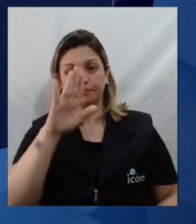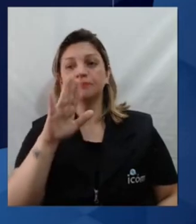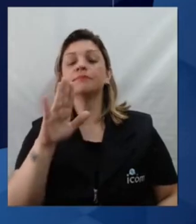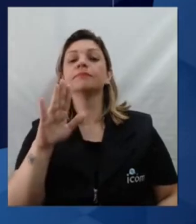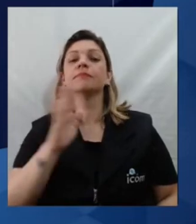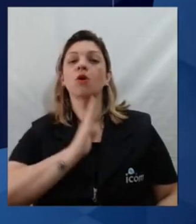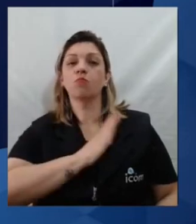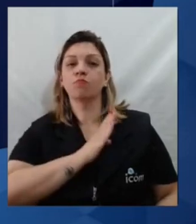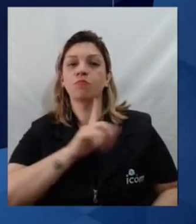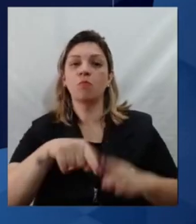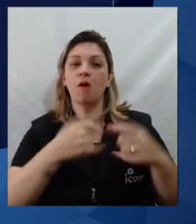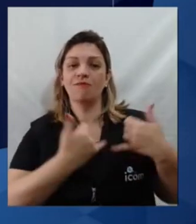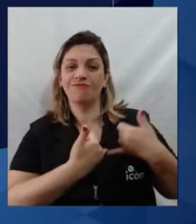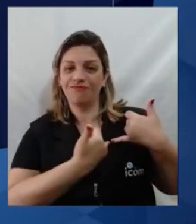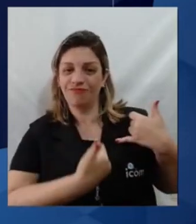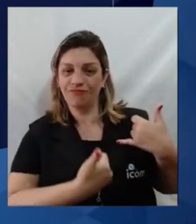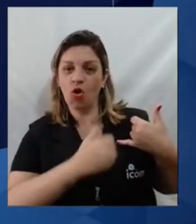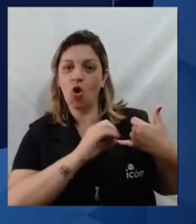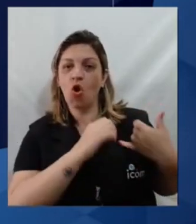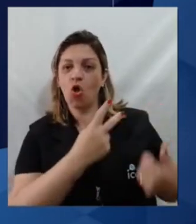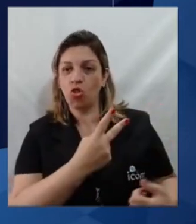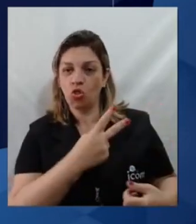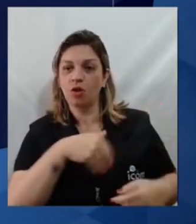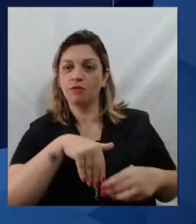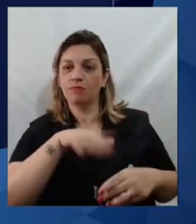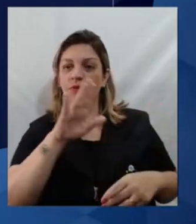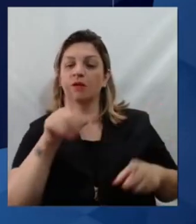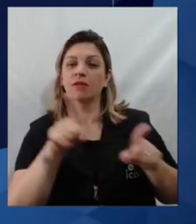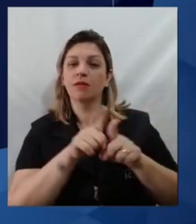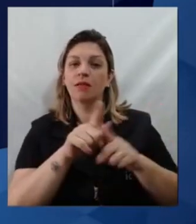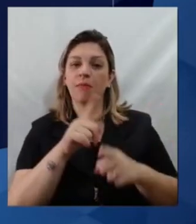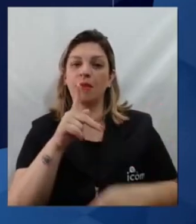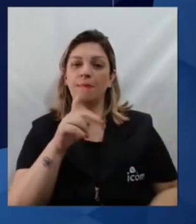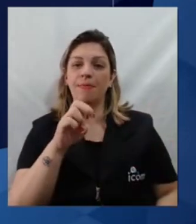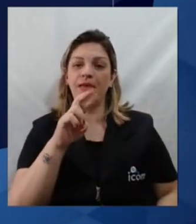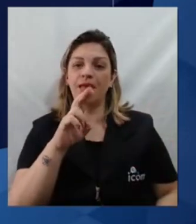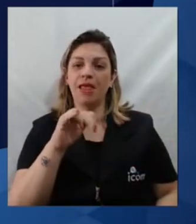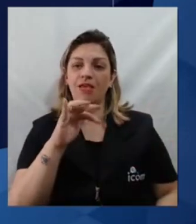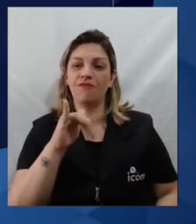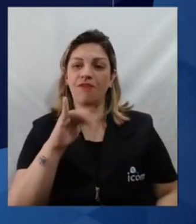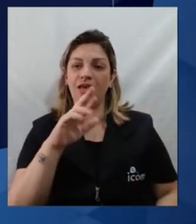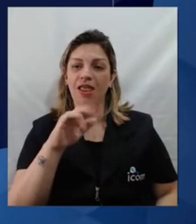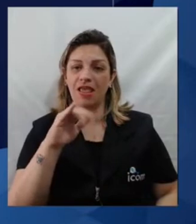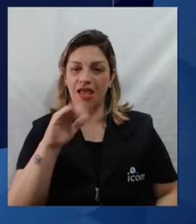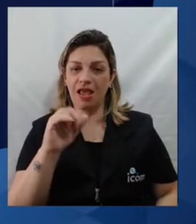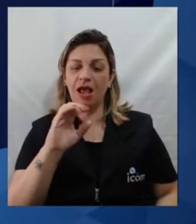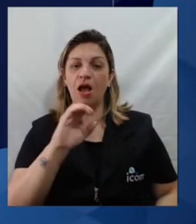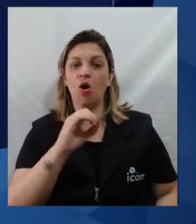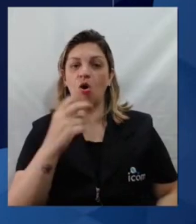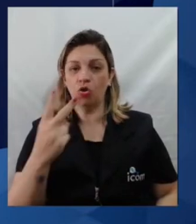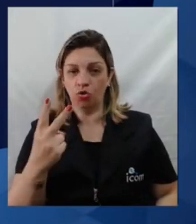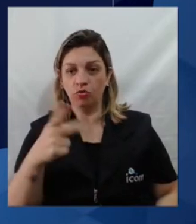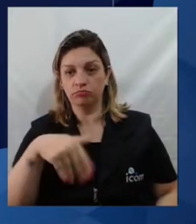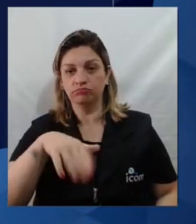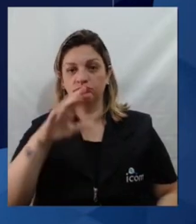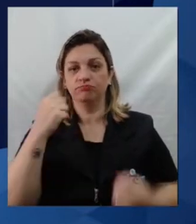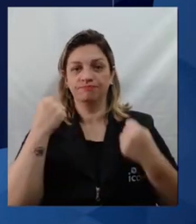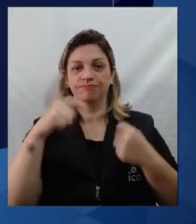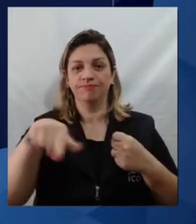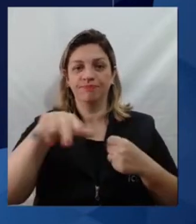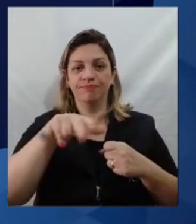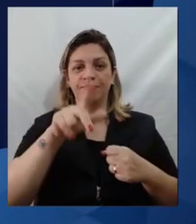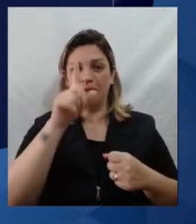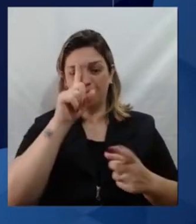artério-venosa de O2. Eu aumento a extração periférica de O2. Aumenta a capacidade energética desses pacientes.